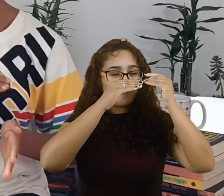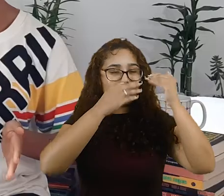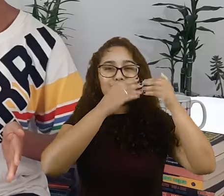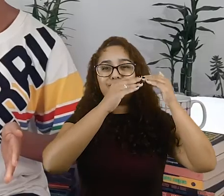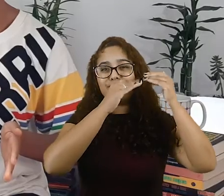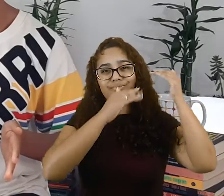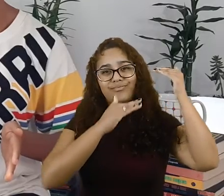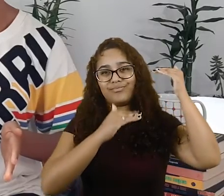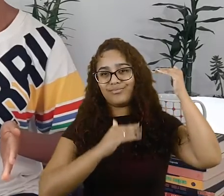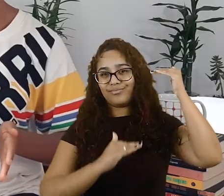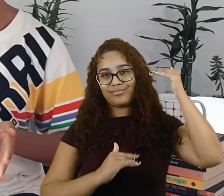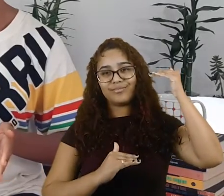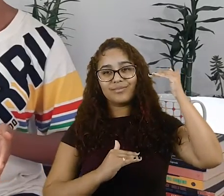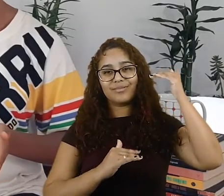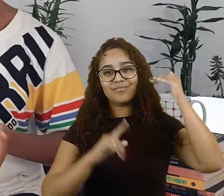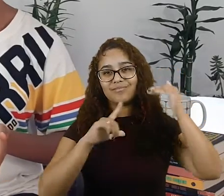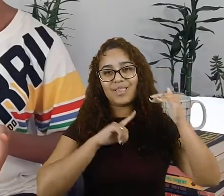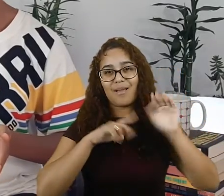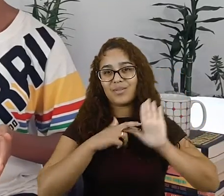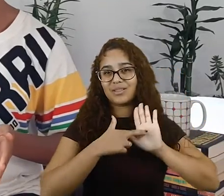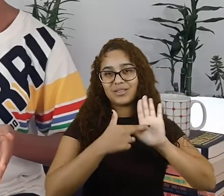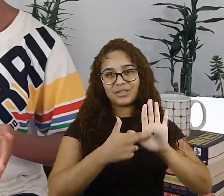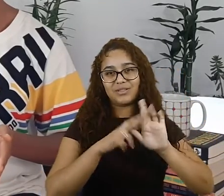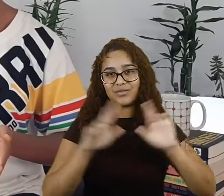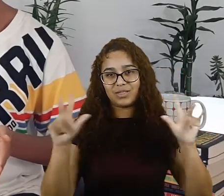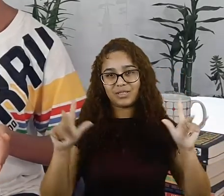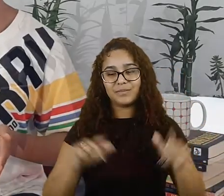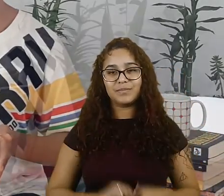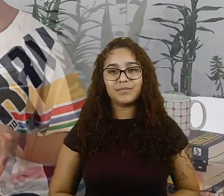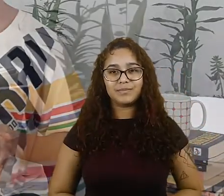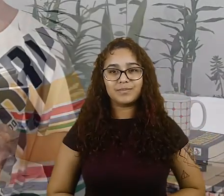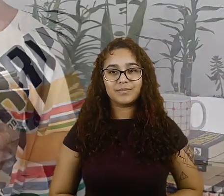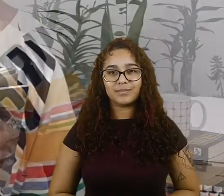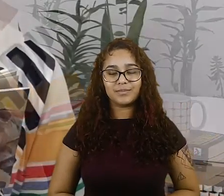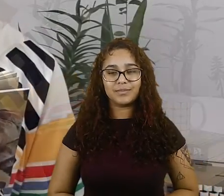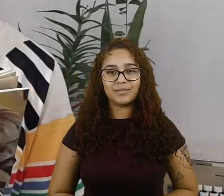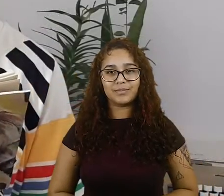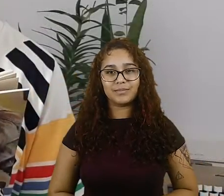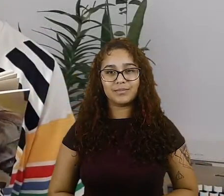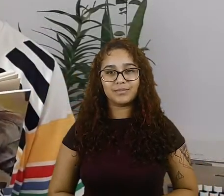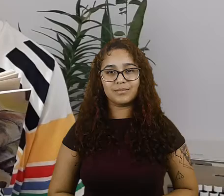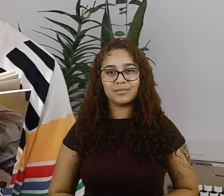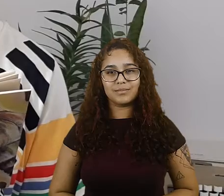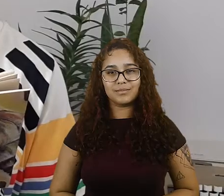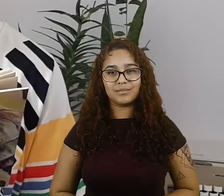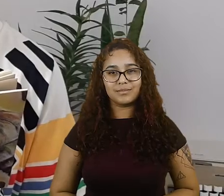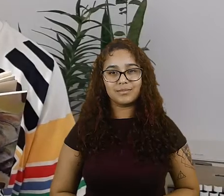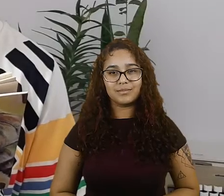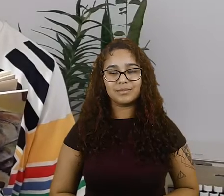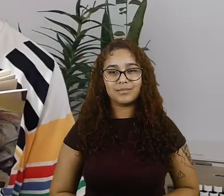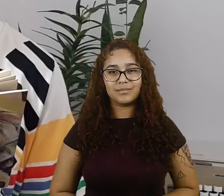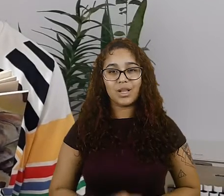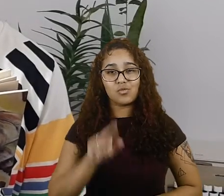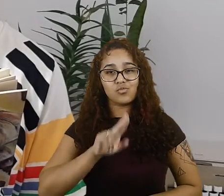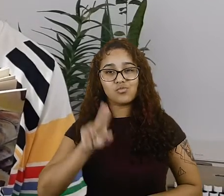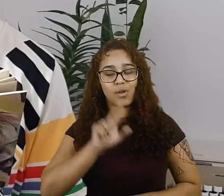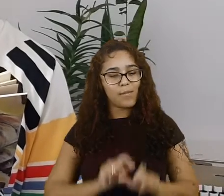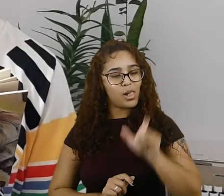uma disparidade de representação, de representatividade. Jovina Souza, Minha